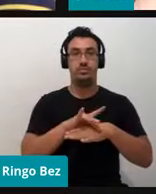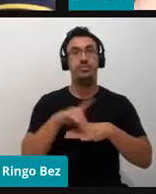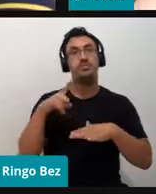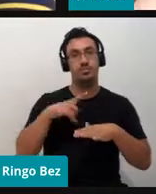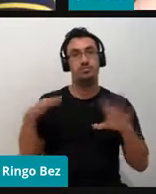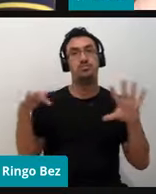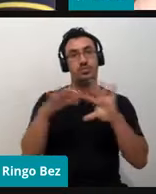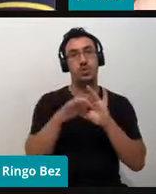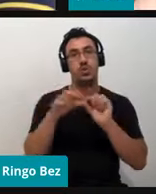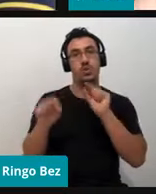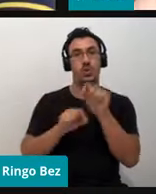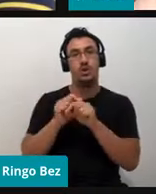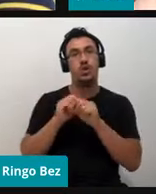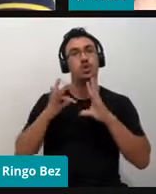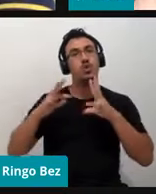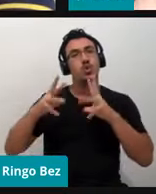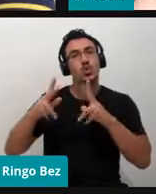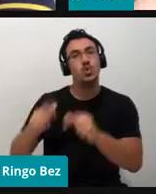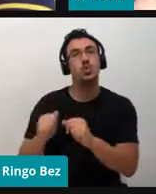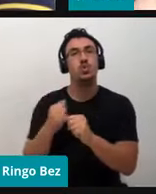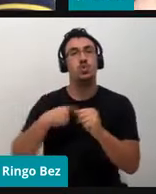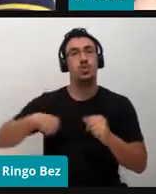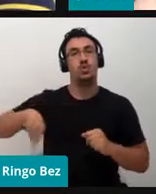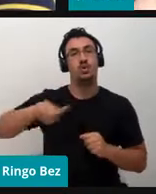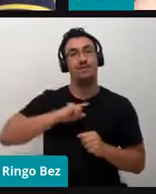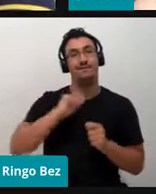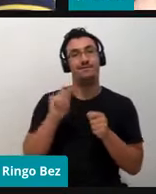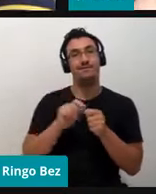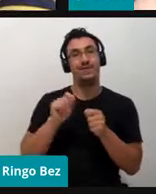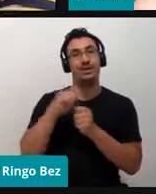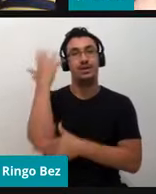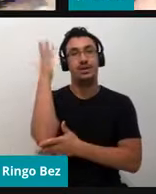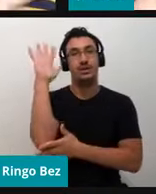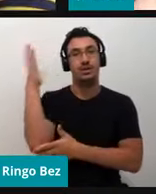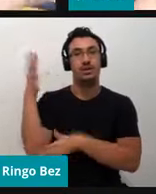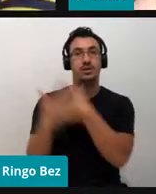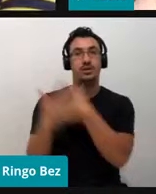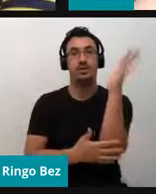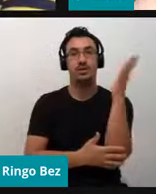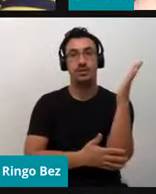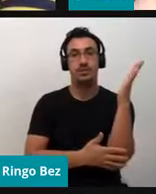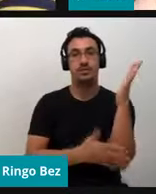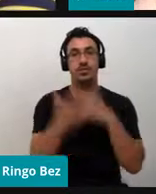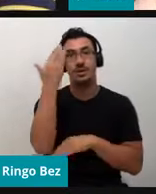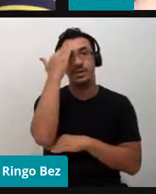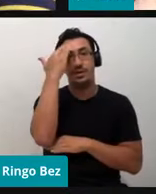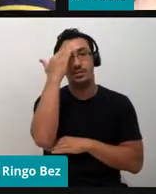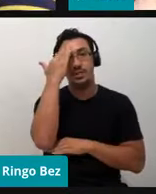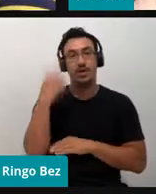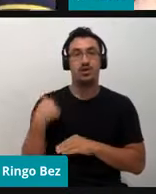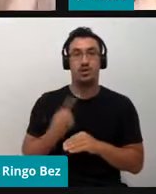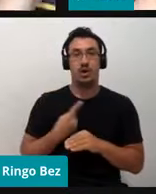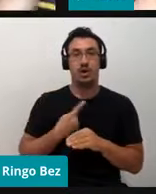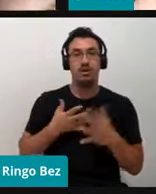resultado de tudo aquilo que a gente faz com a natureza. Aquele avanço que a gente faz,